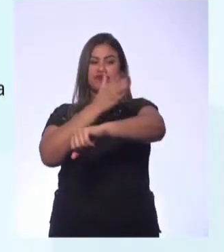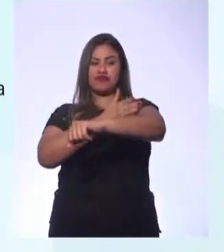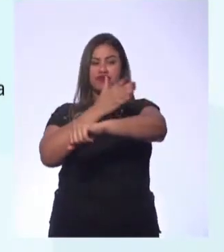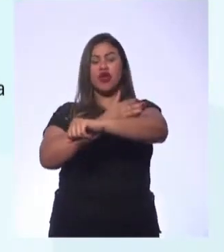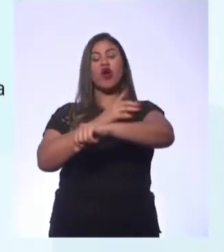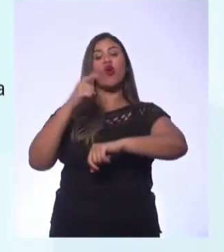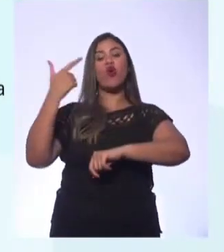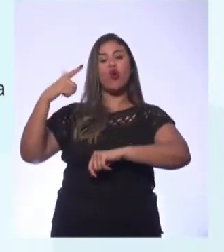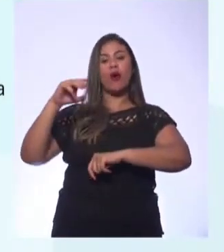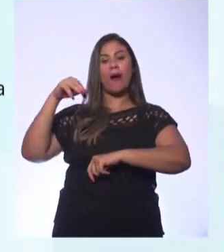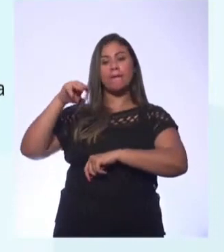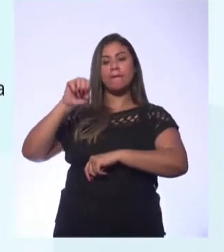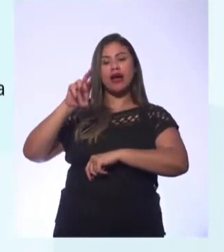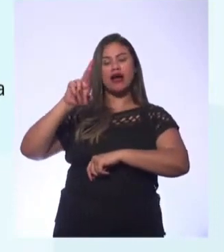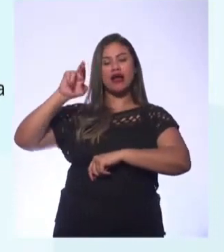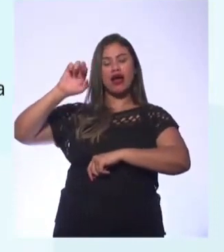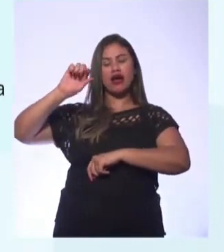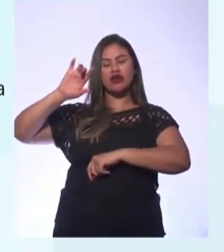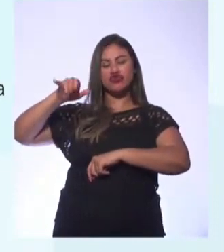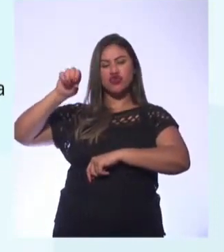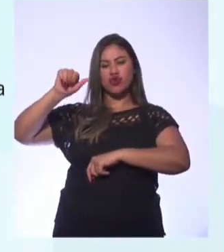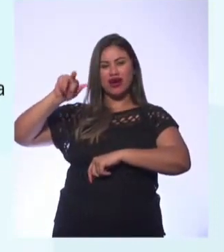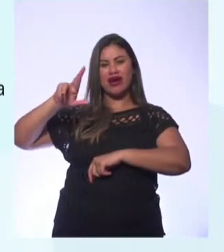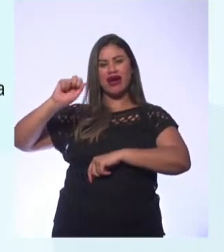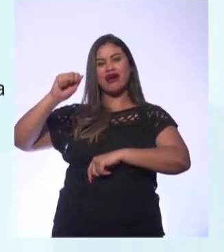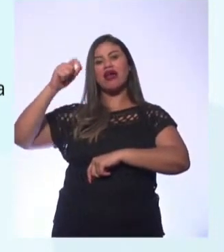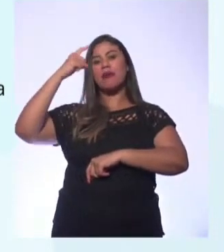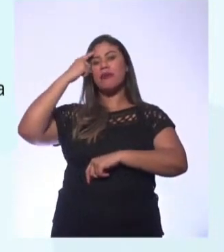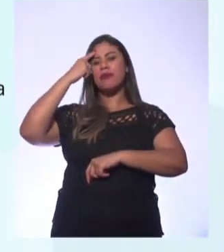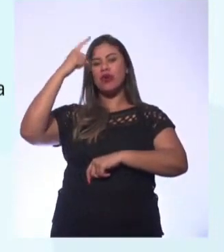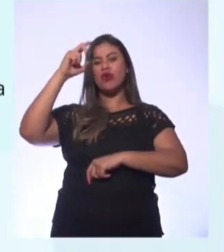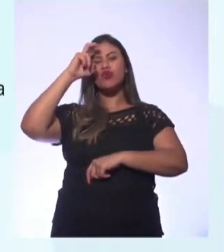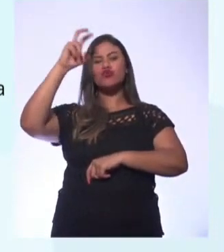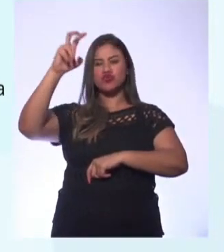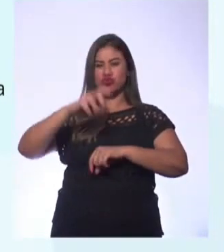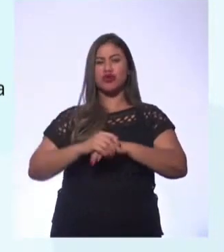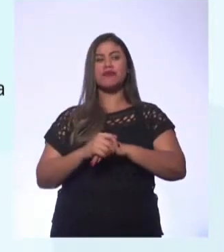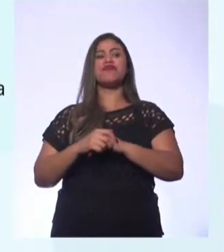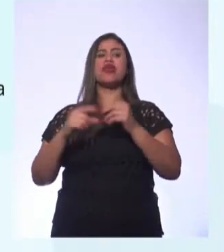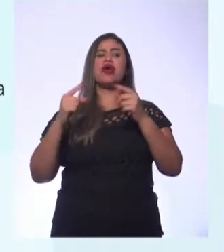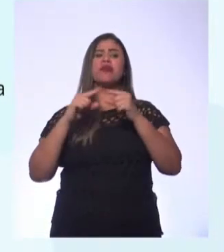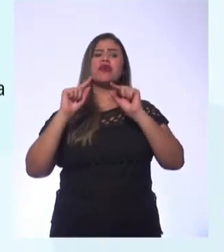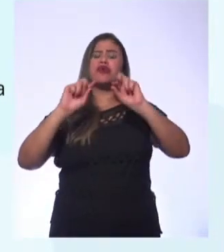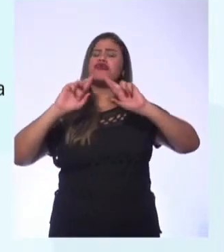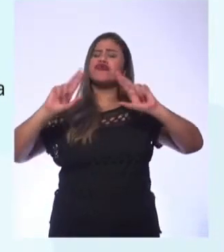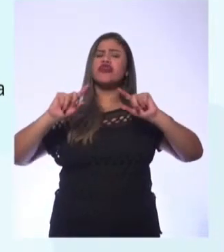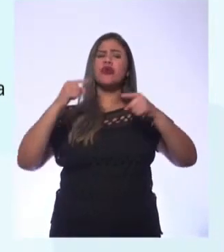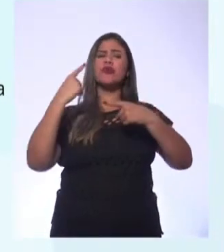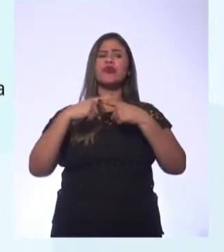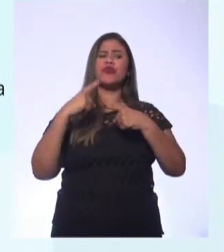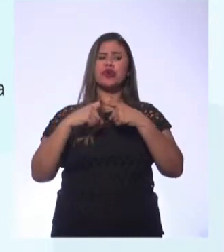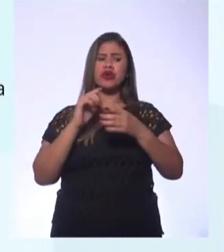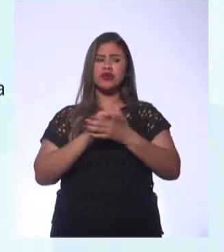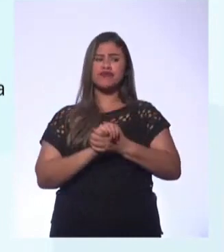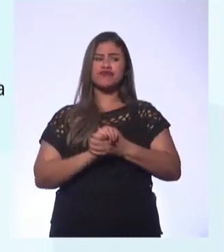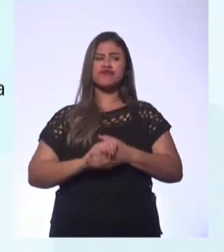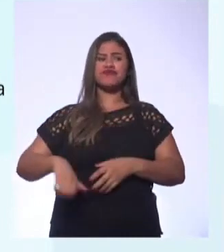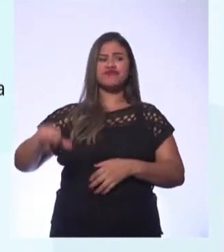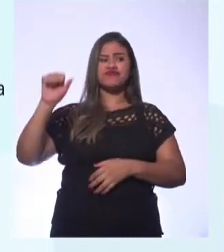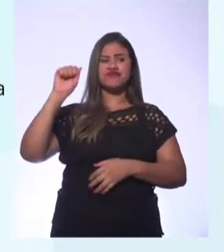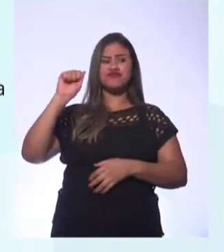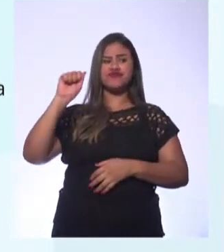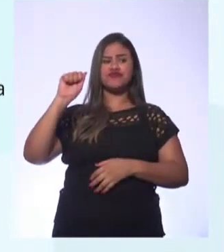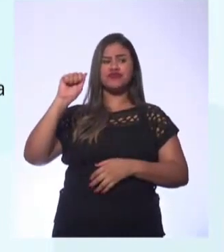marajoara. A gente pode inferir que essas obras apresentam distinções por meio do quê? A abolição de qualquer forma de reconhecimento pela memória